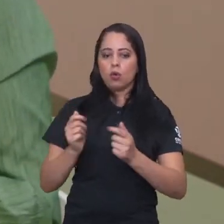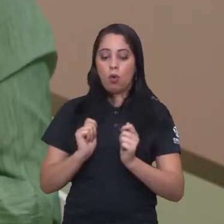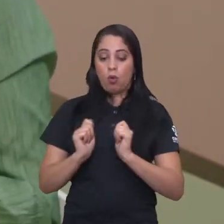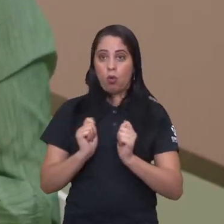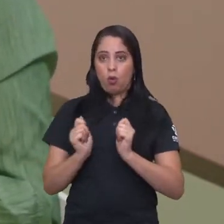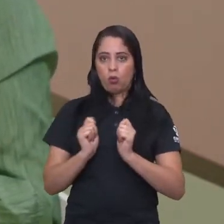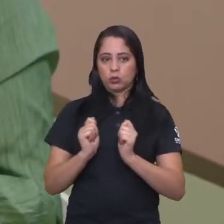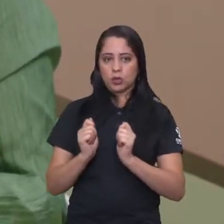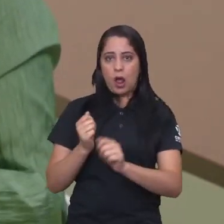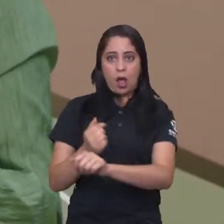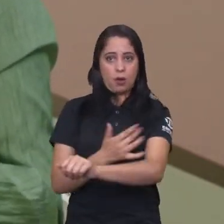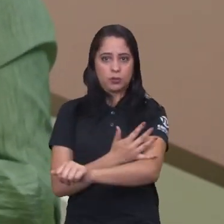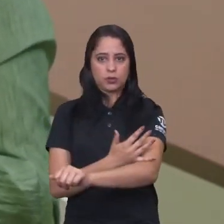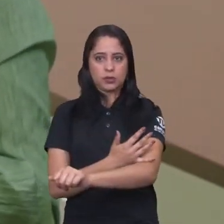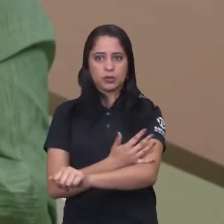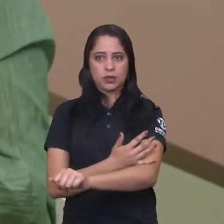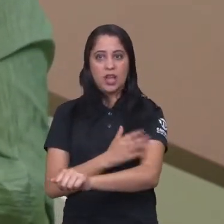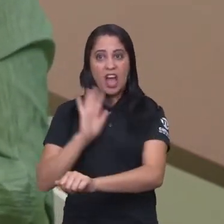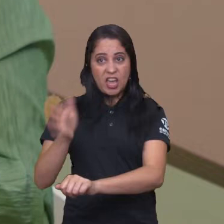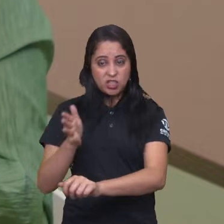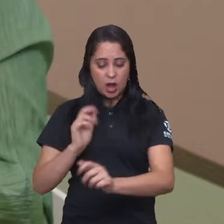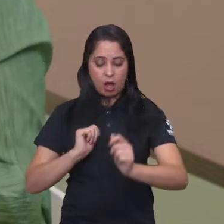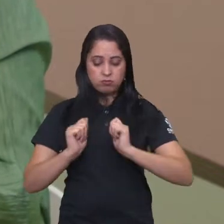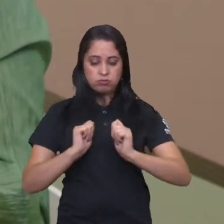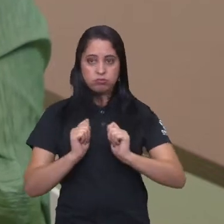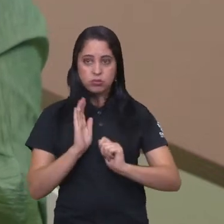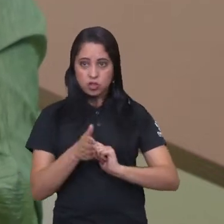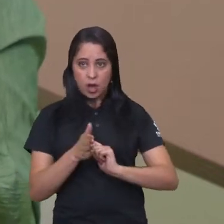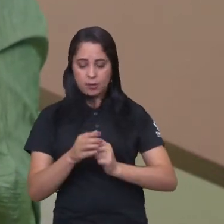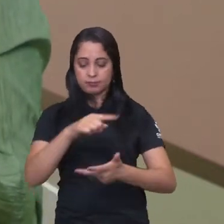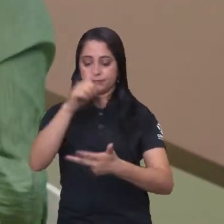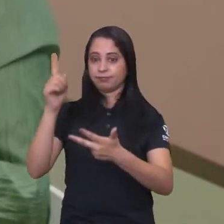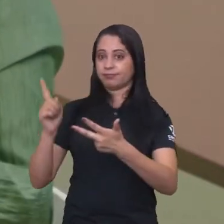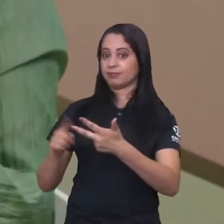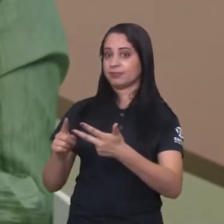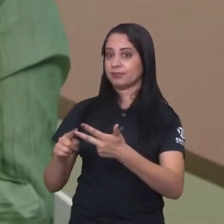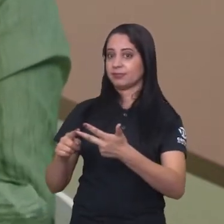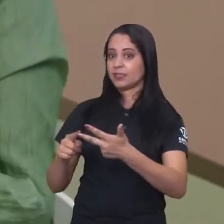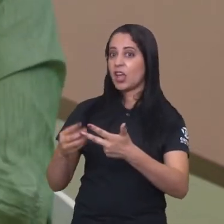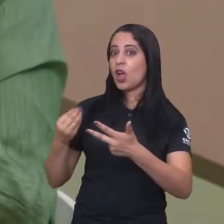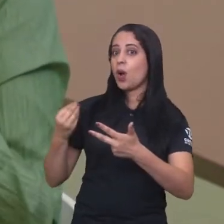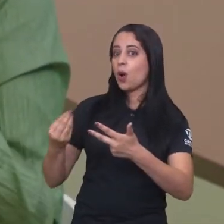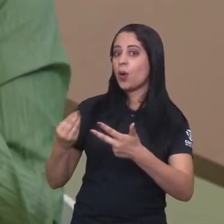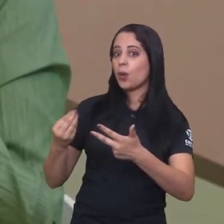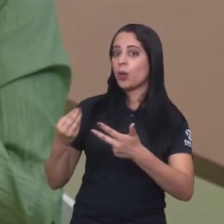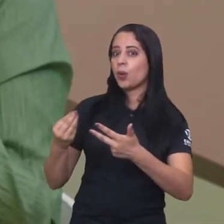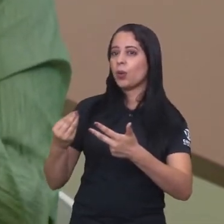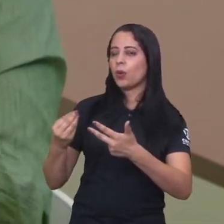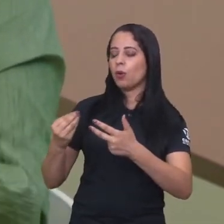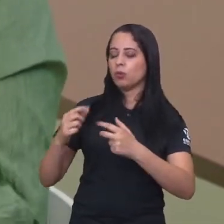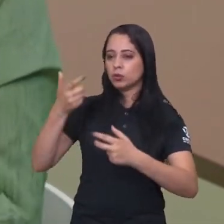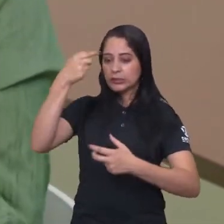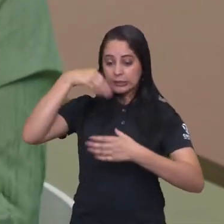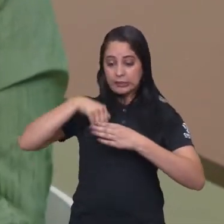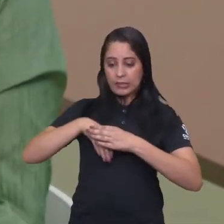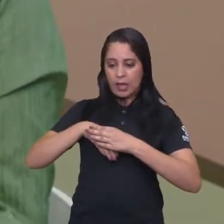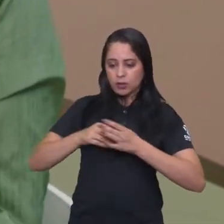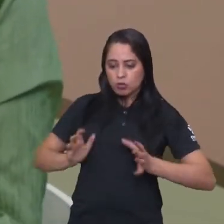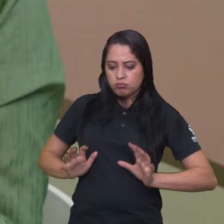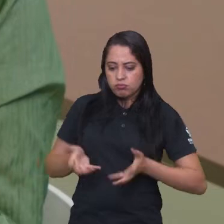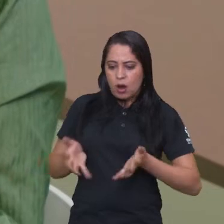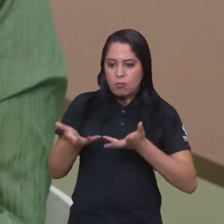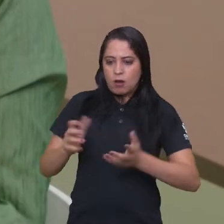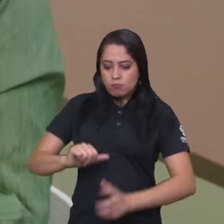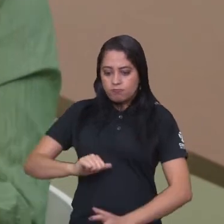sentimentos. Sim. E aí, quando eu lido, eu preciso também saber como que eu faço para ter realmente uma motivação